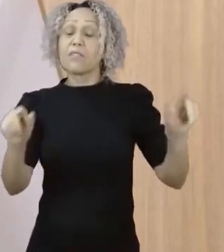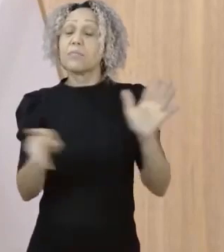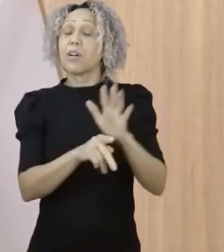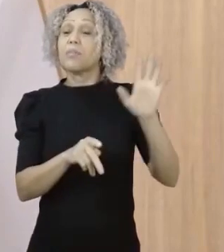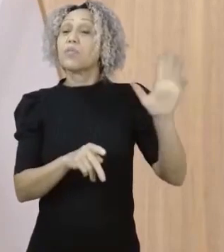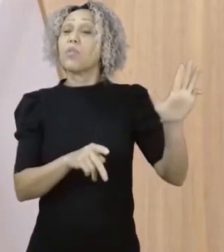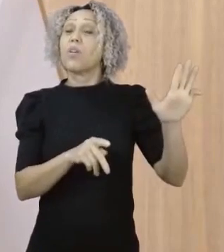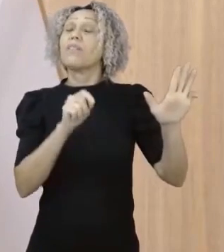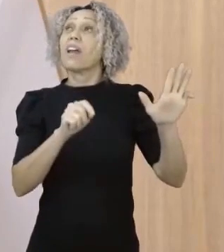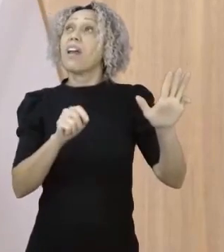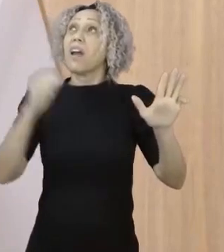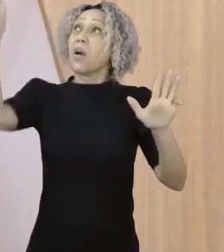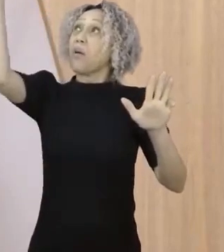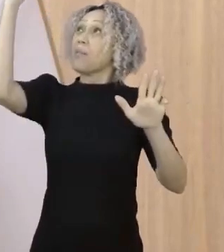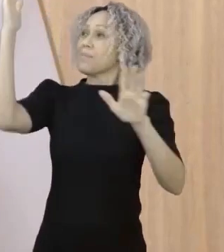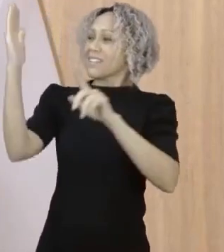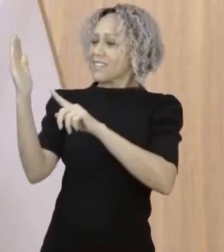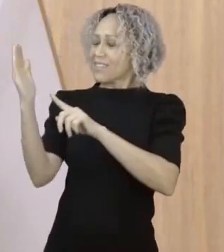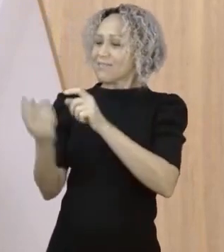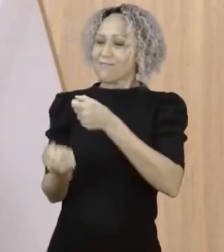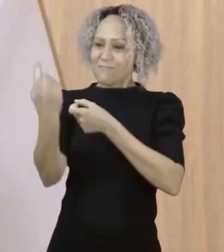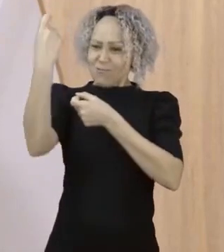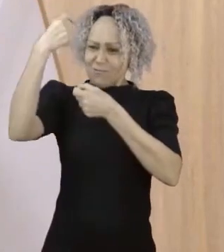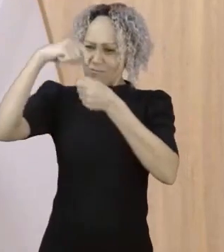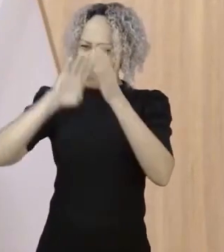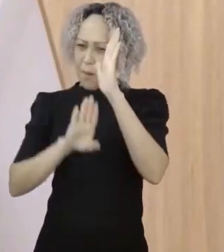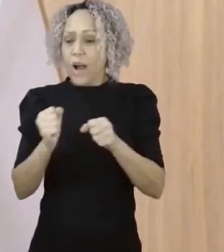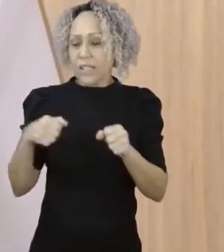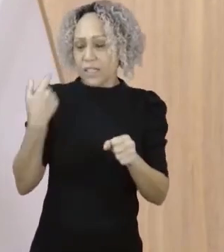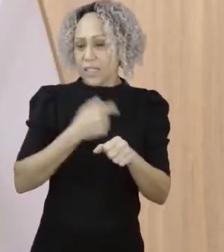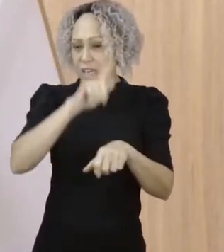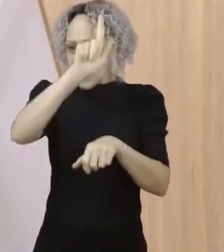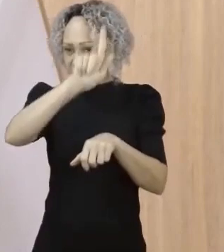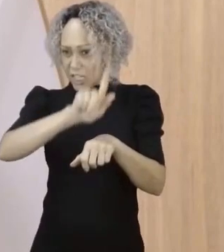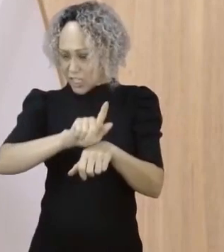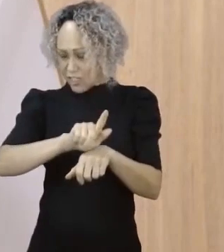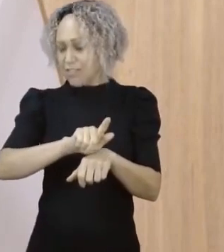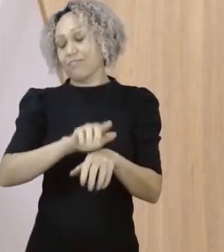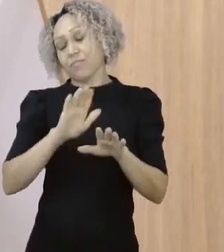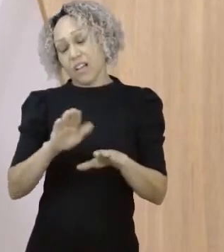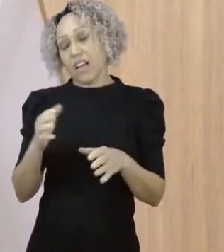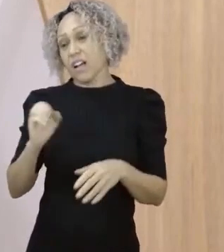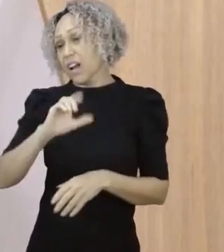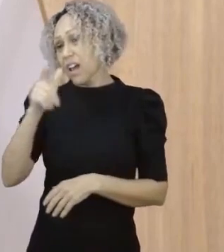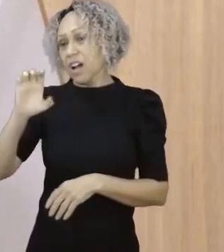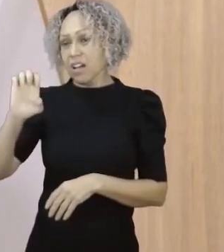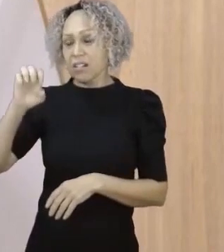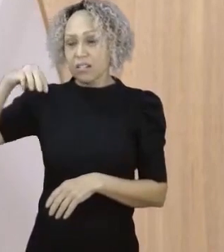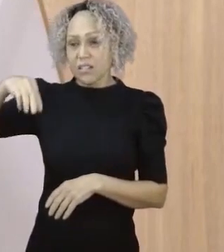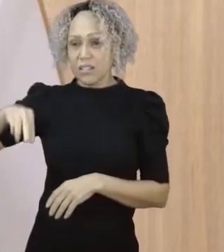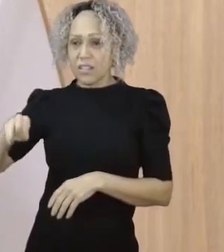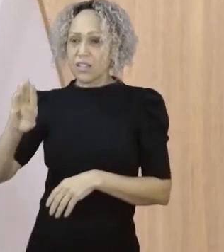gente mais usou nas campanhas publicitárias de marketing da Embratur para promover o Brasil. A Embratur fez o dever de casa, a gente montou uma equipe técnica, a